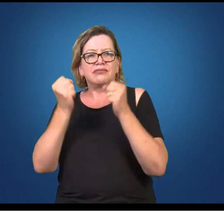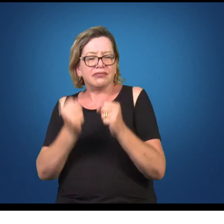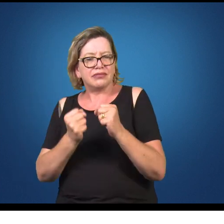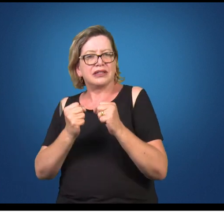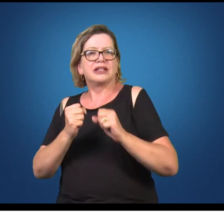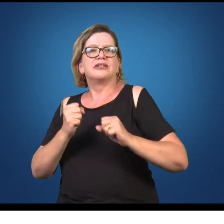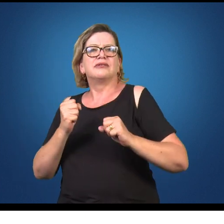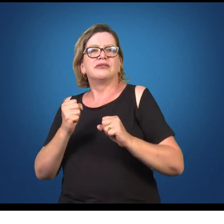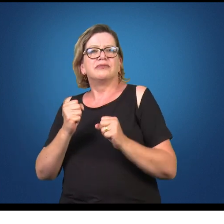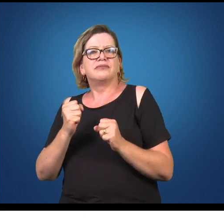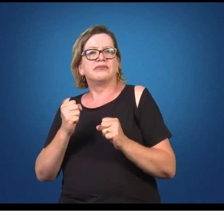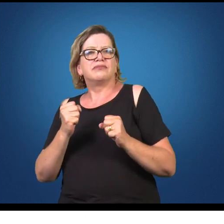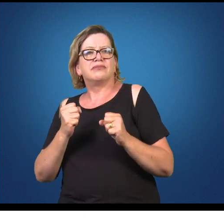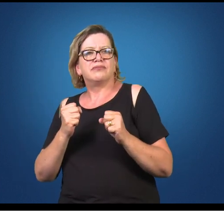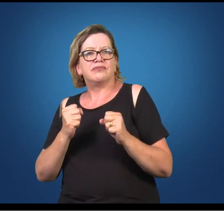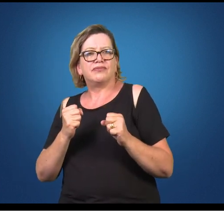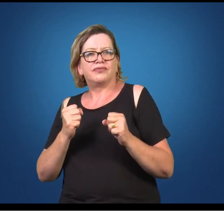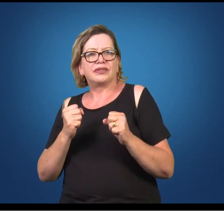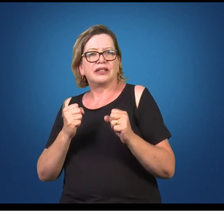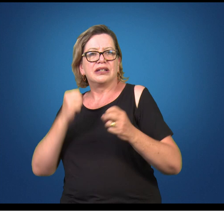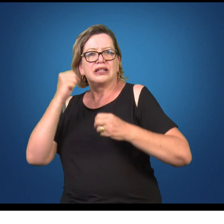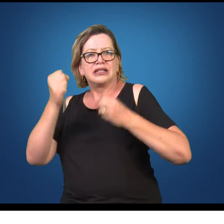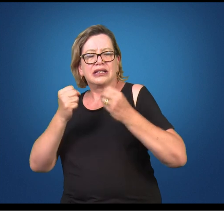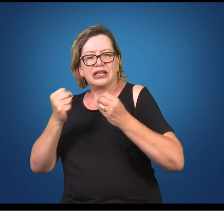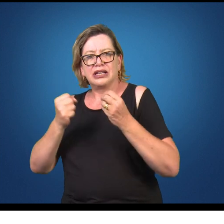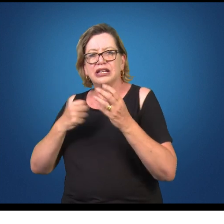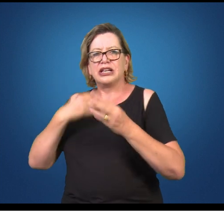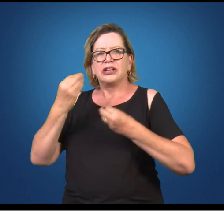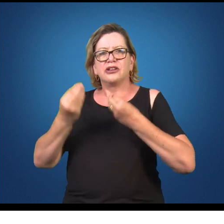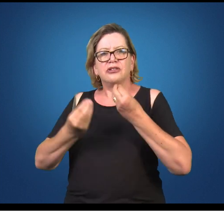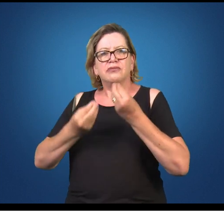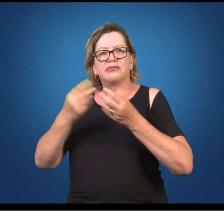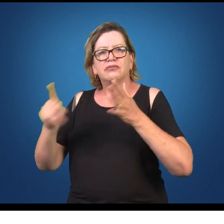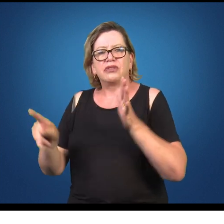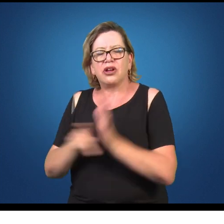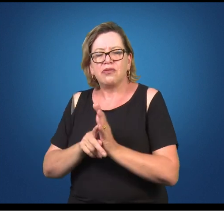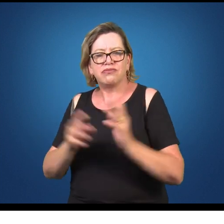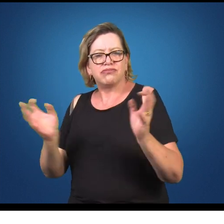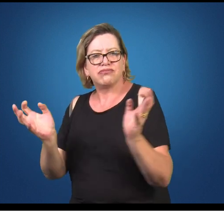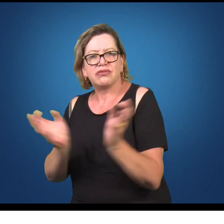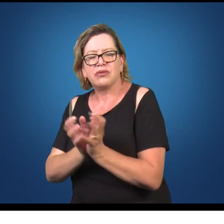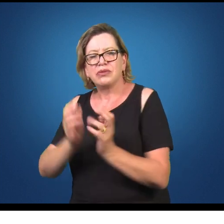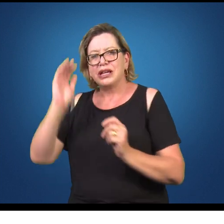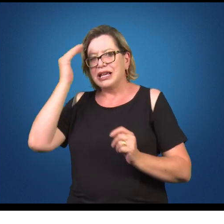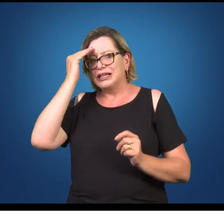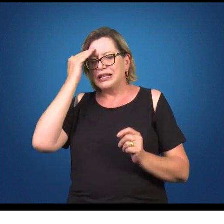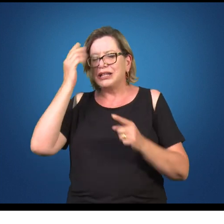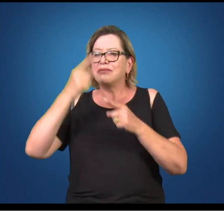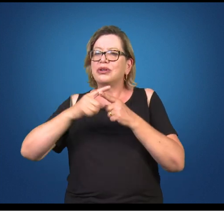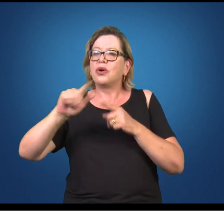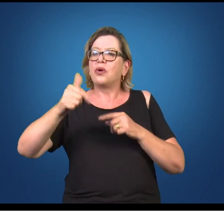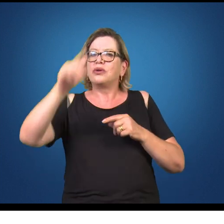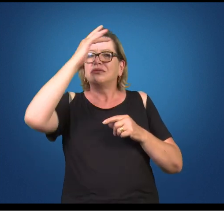esse o indivíduo, a subjetividade e a coletividade, o entender por que o outro é